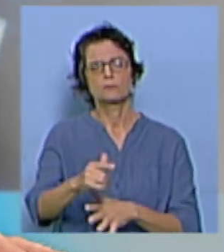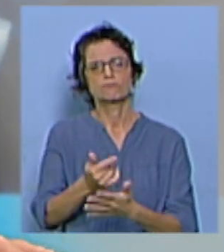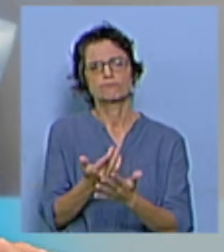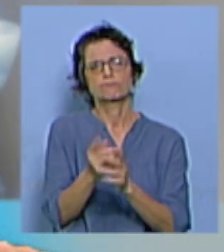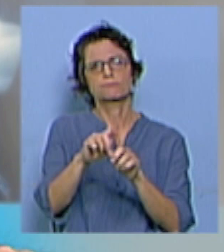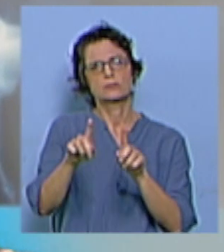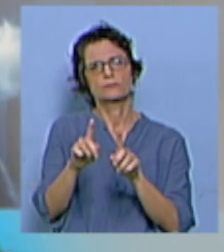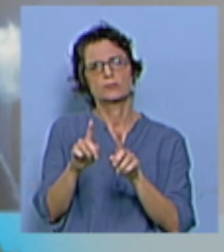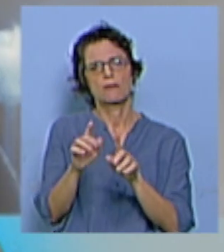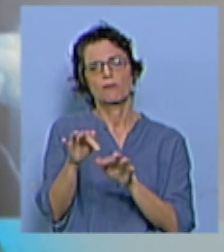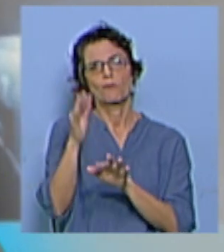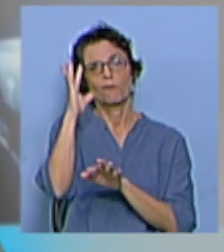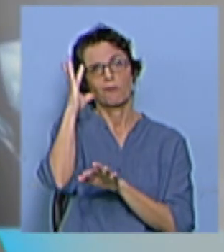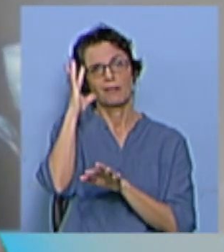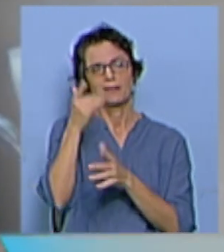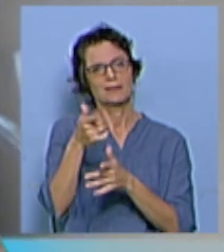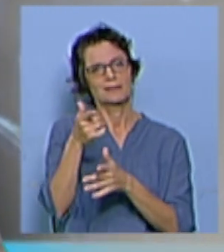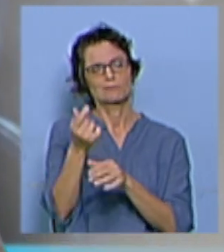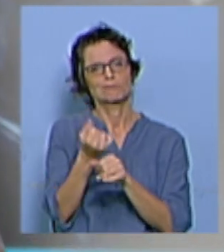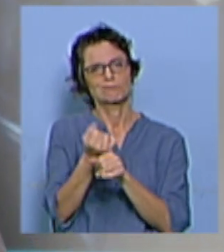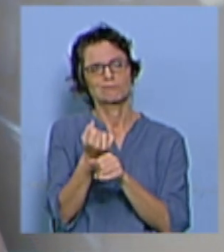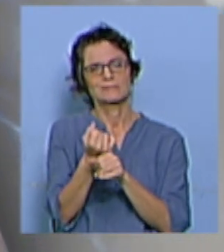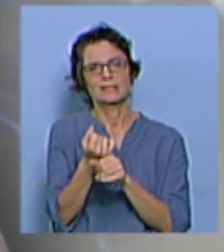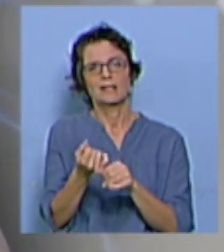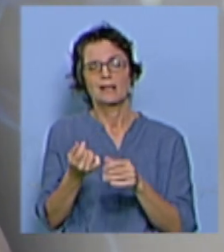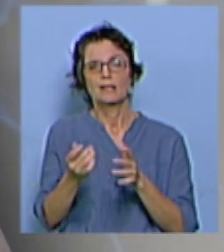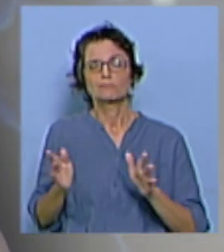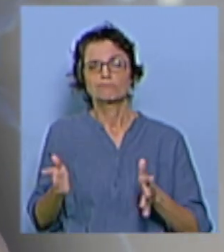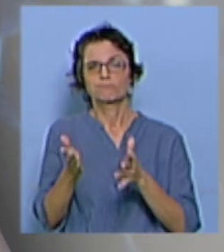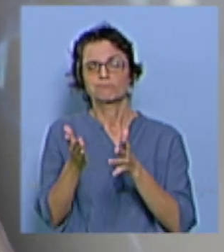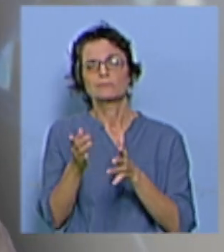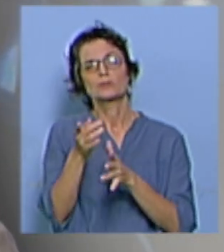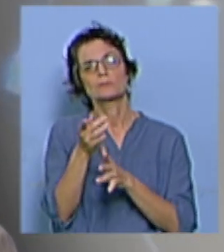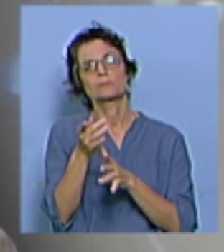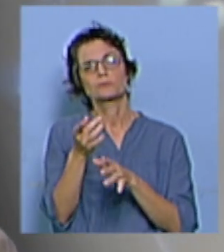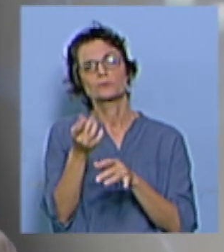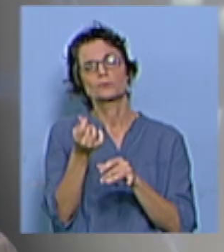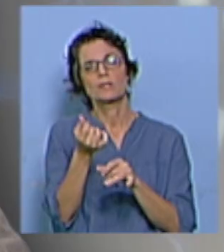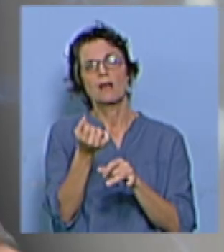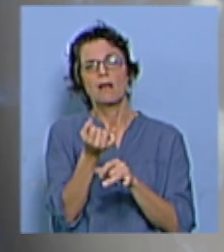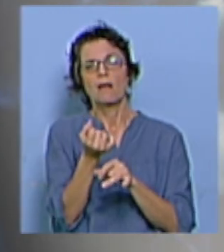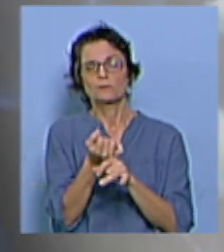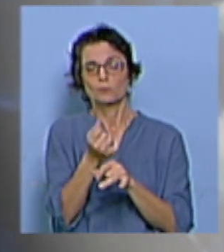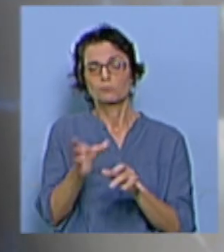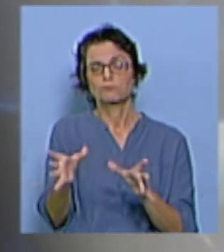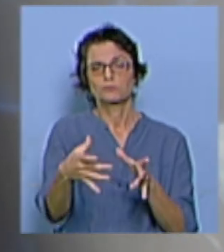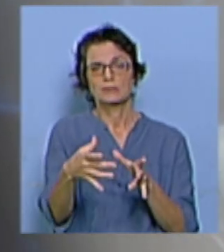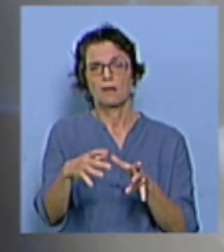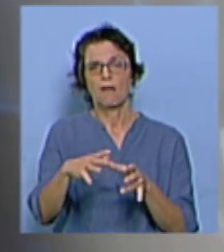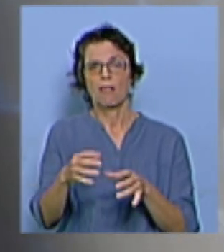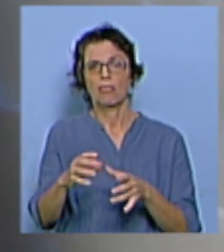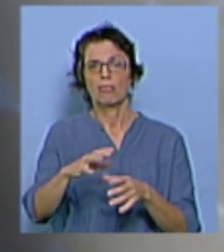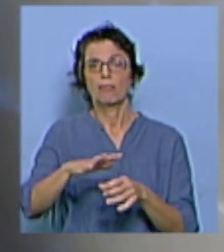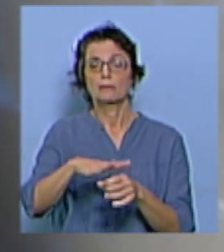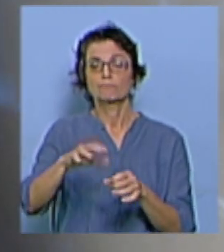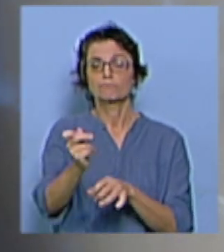Decorre de uma ligação que é promovida numa comunidade no contexto da pandemia, através do ambiente digital, que agora vai ser apresentada